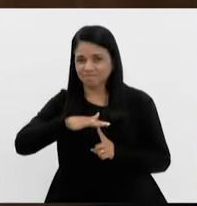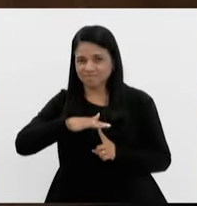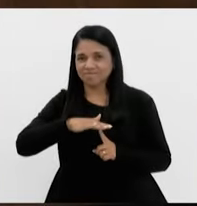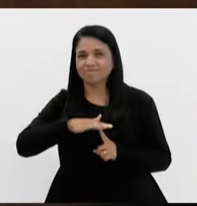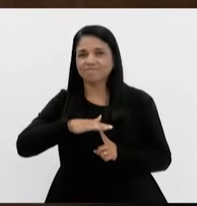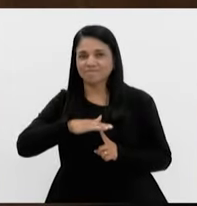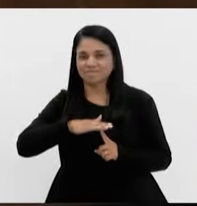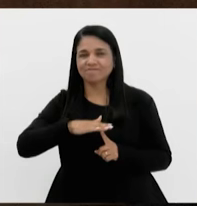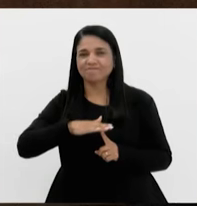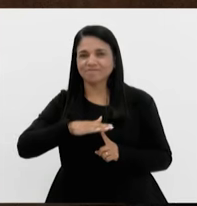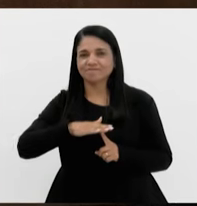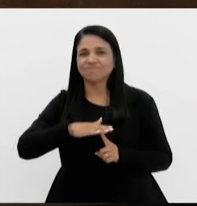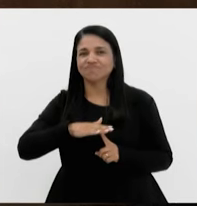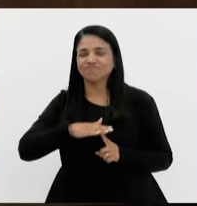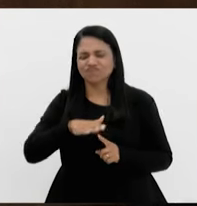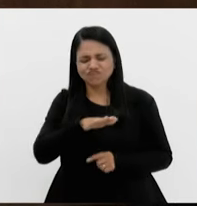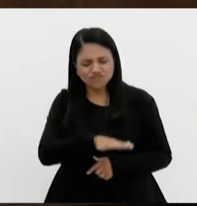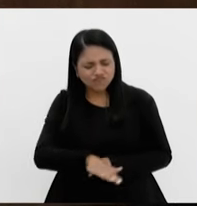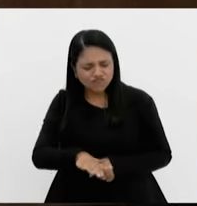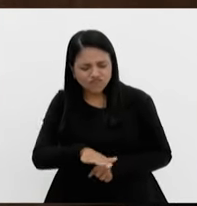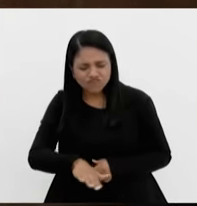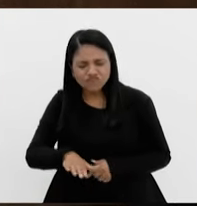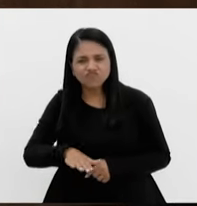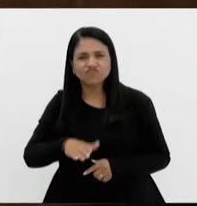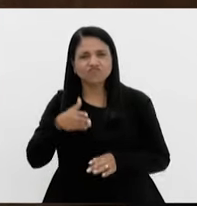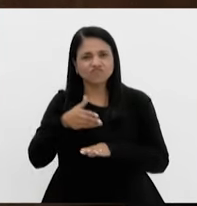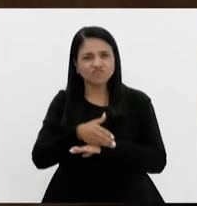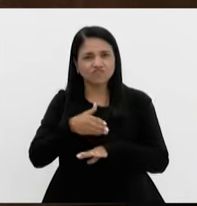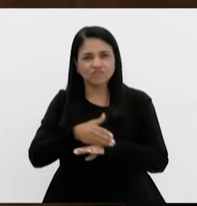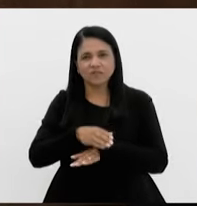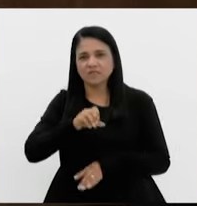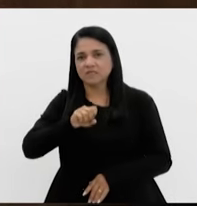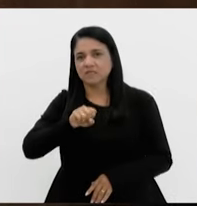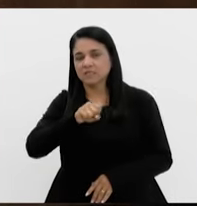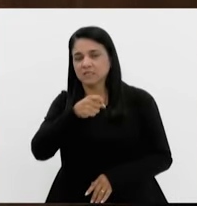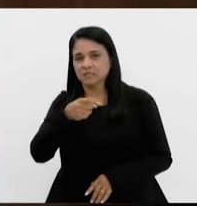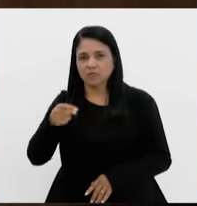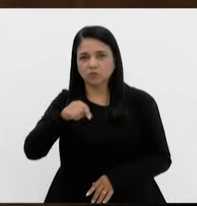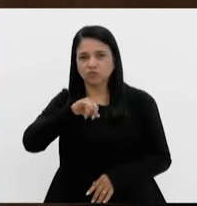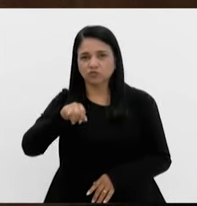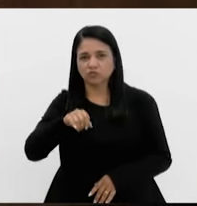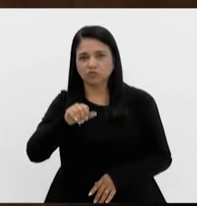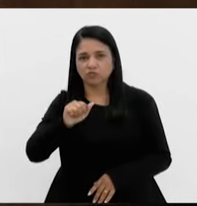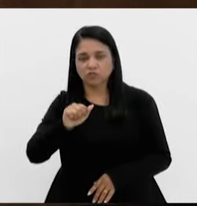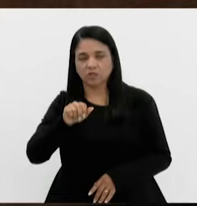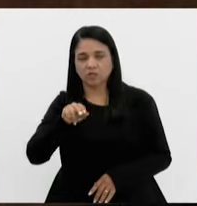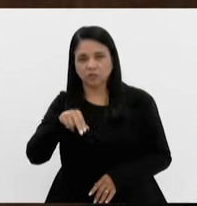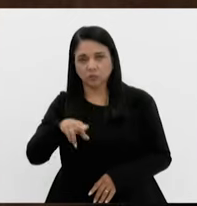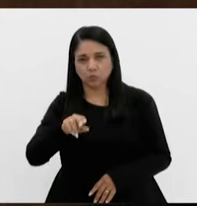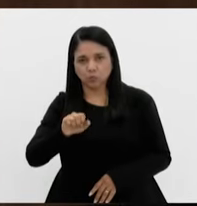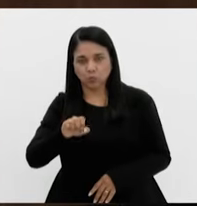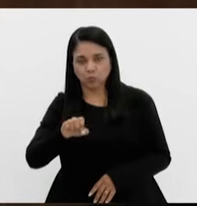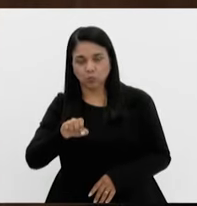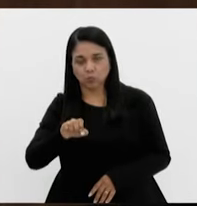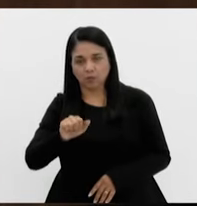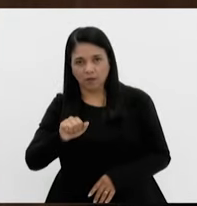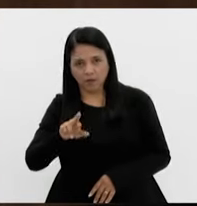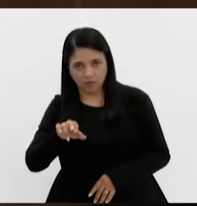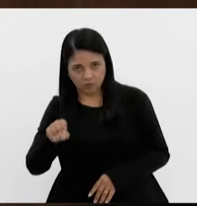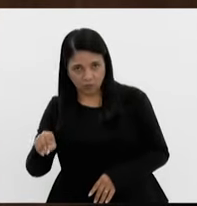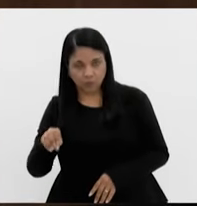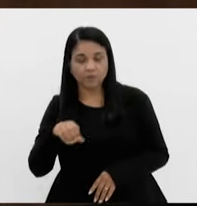desde criança de São João anaro e de outros estádios que eu acompanhei meu clube de paixão independente da questão